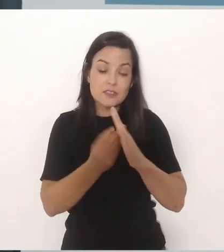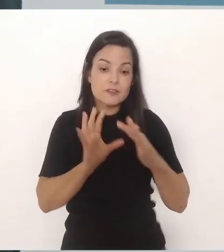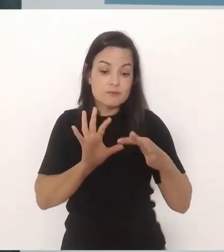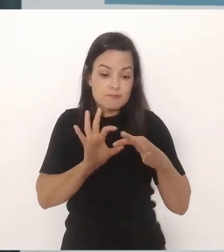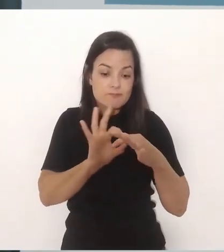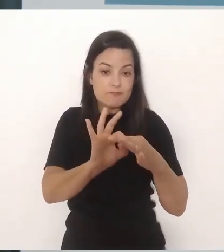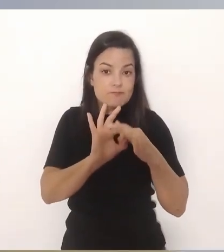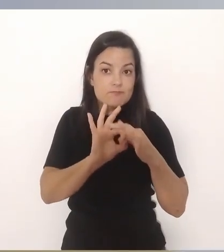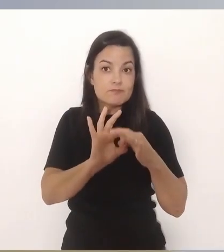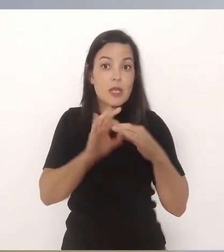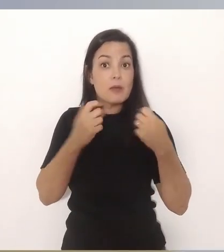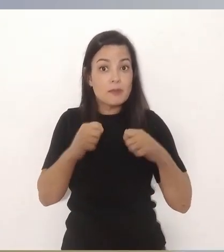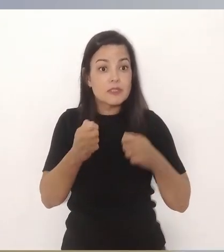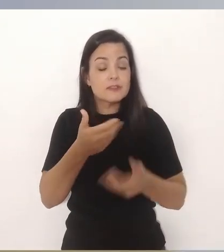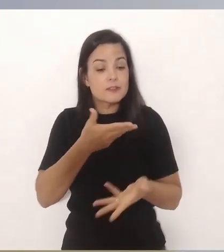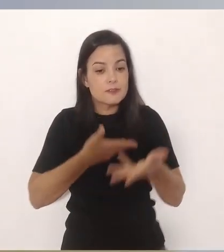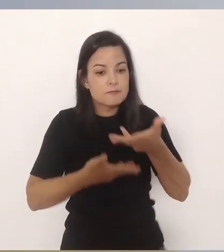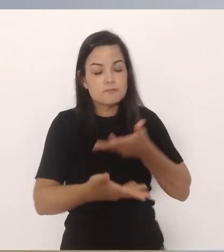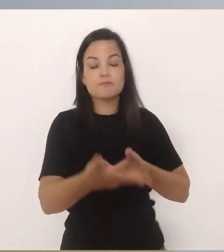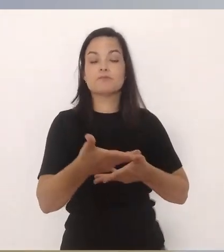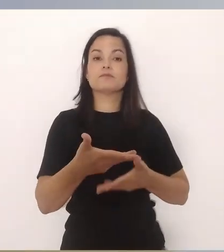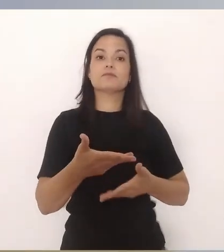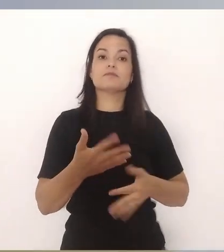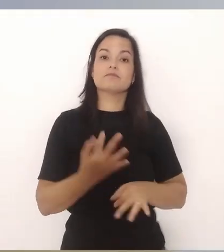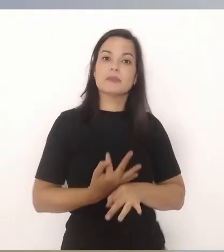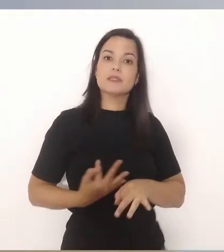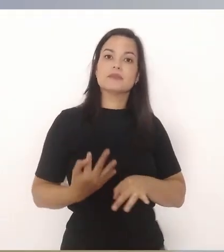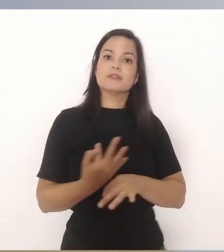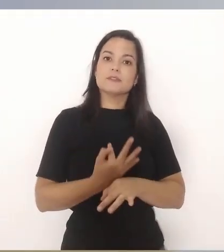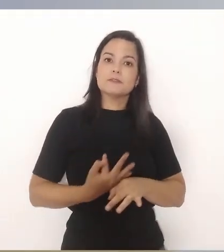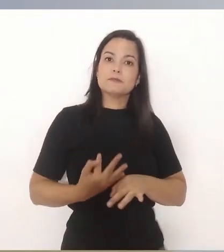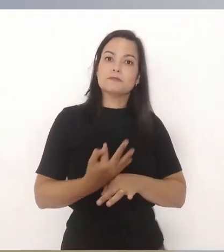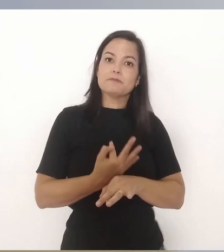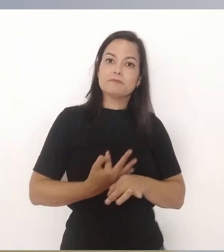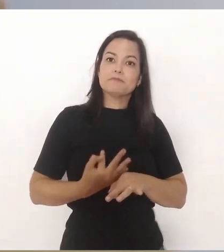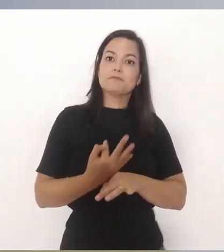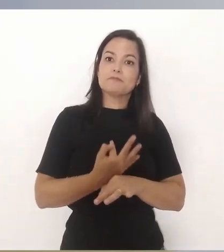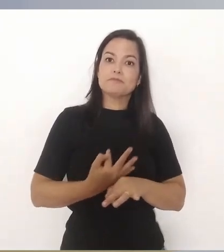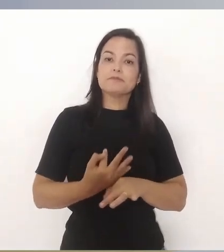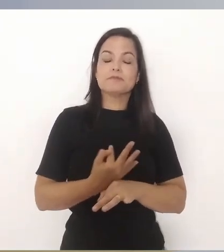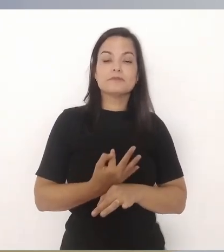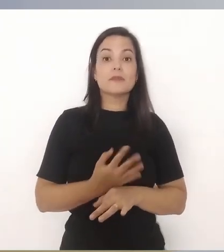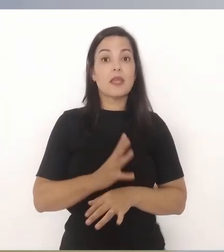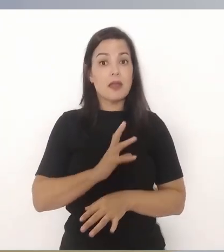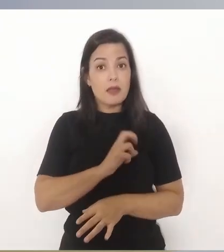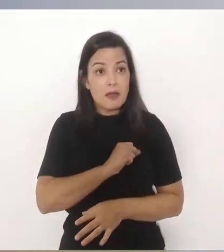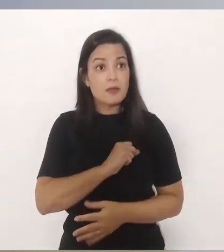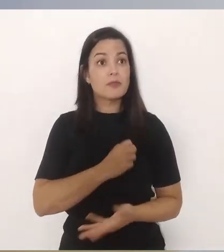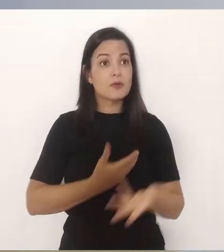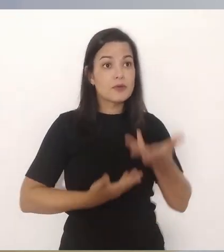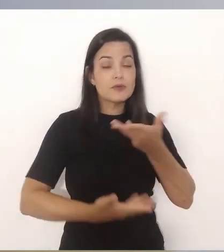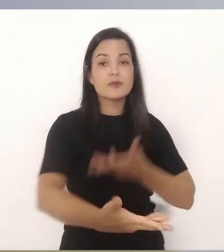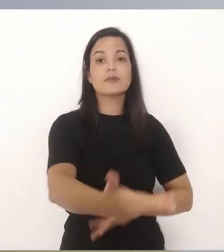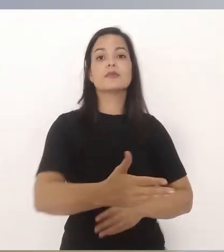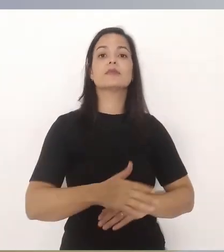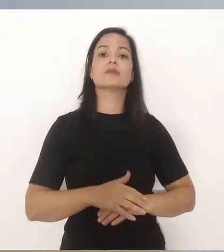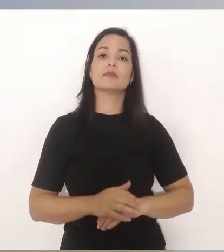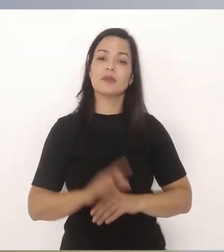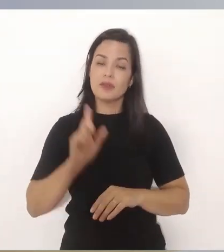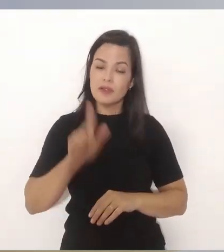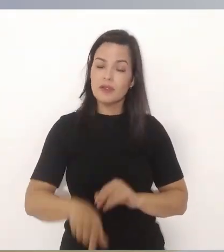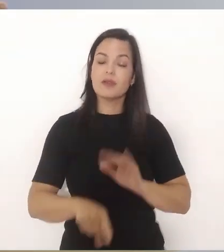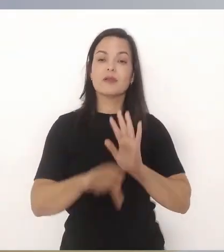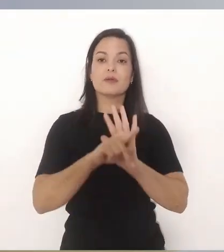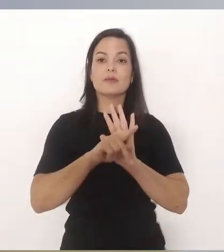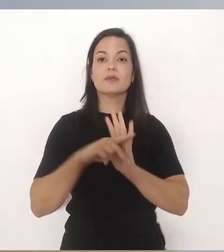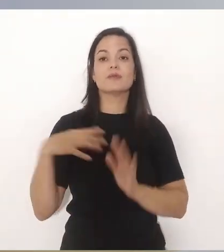se suportar em amor, suportando uns aos outros em amor. Essa é a